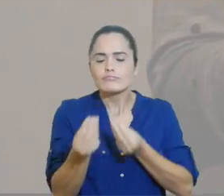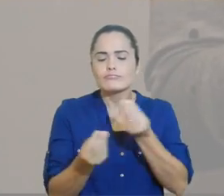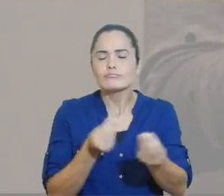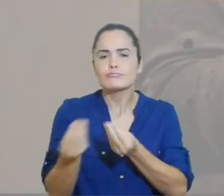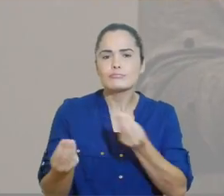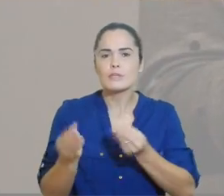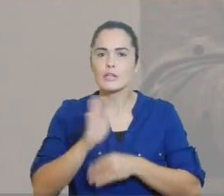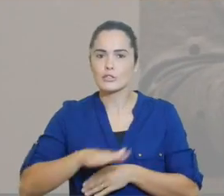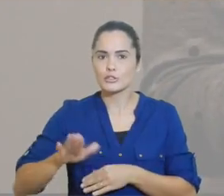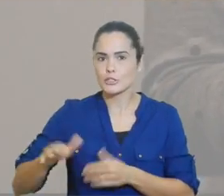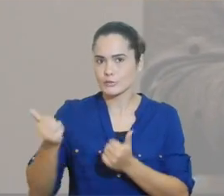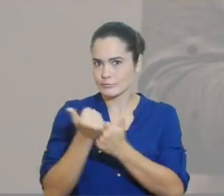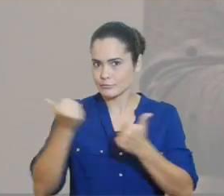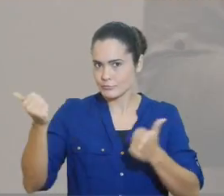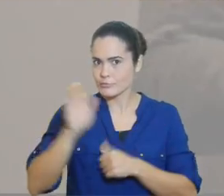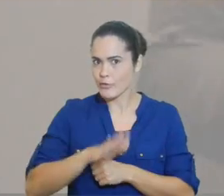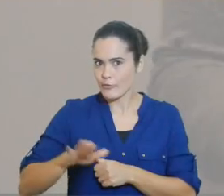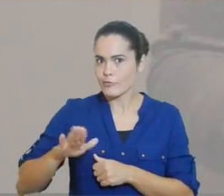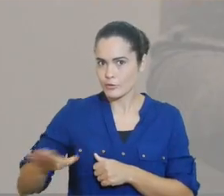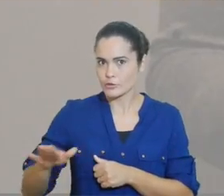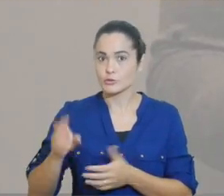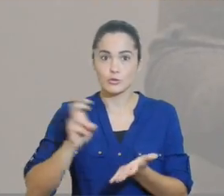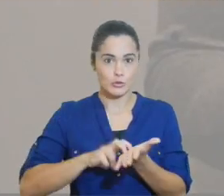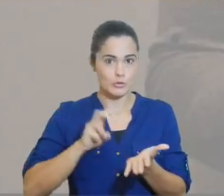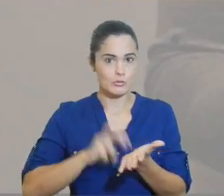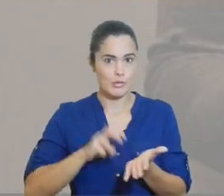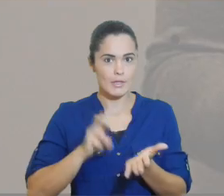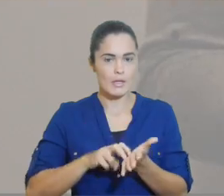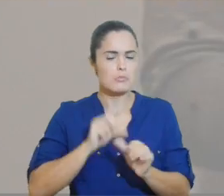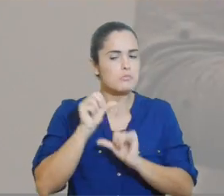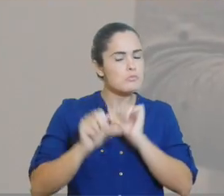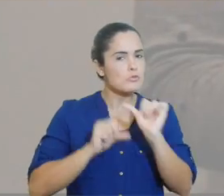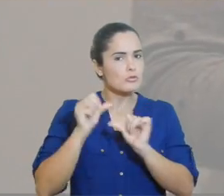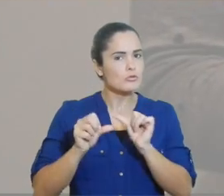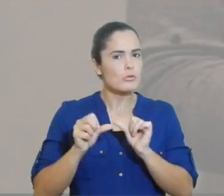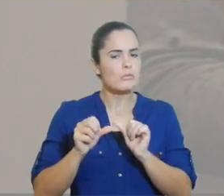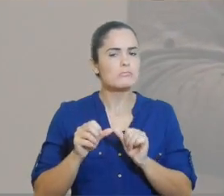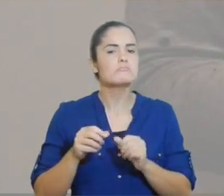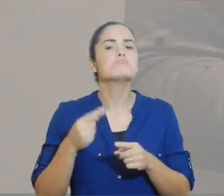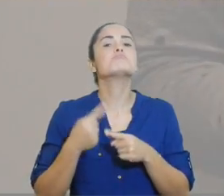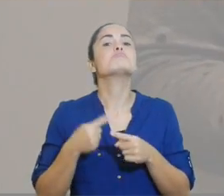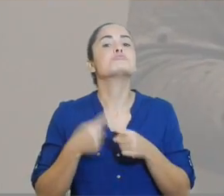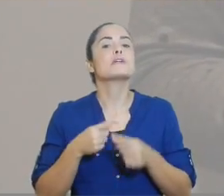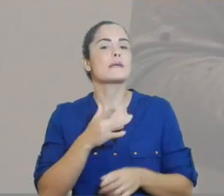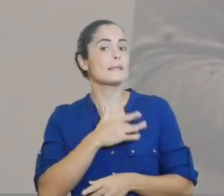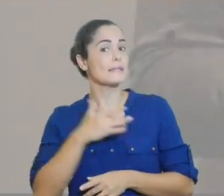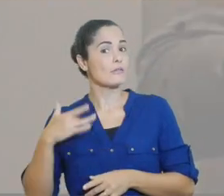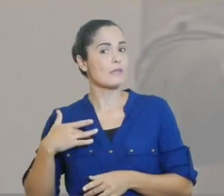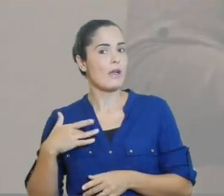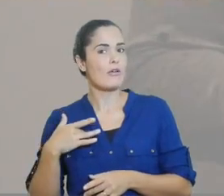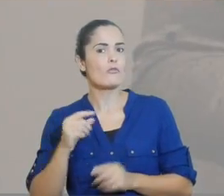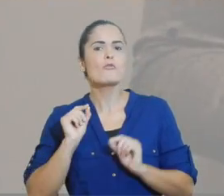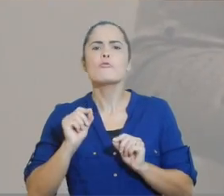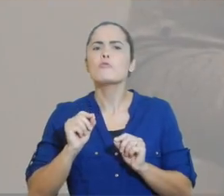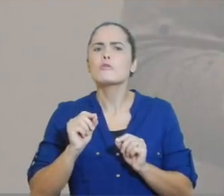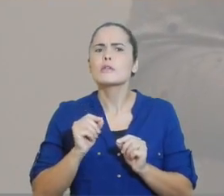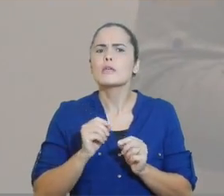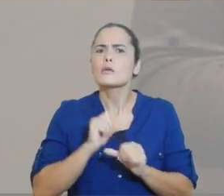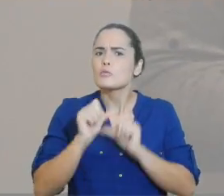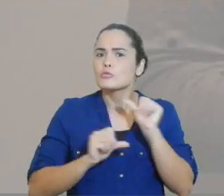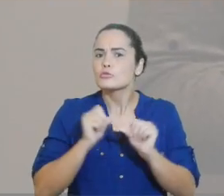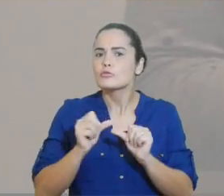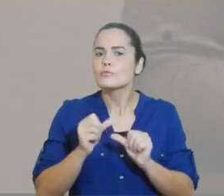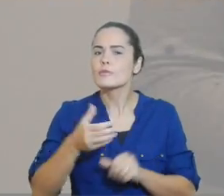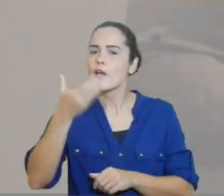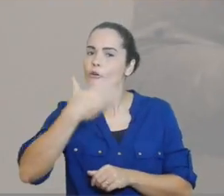no módulo infantil em todas as manhãs tem passado por algumas mudanças, de maneira a introduzir hábitos alimentares mais saudáveis, como,